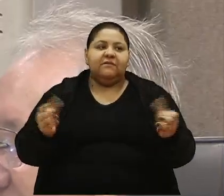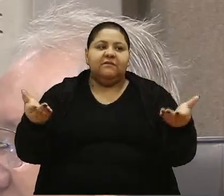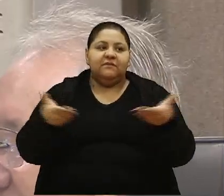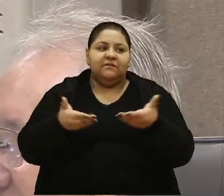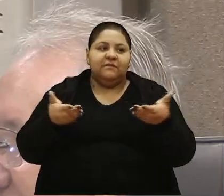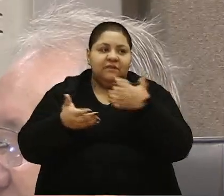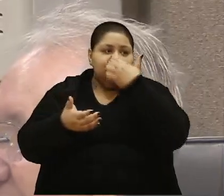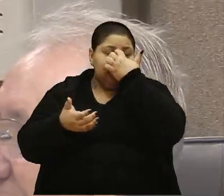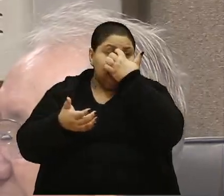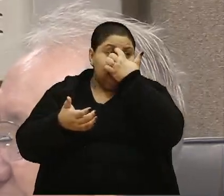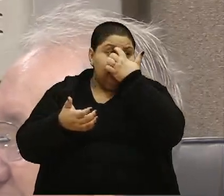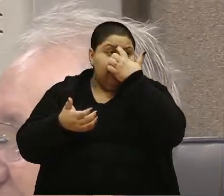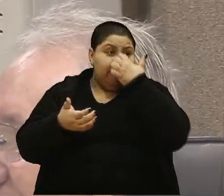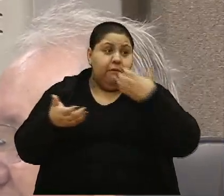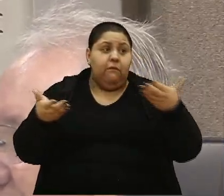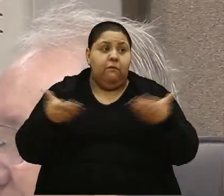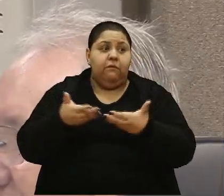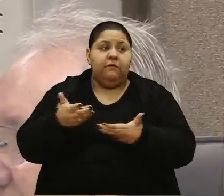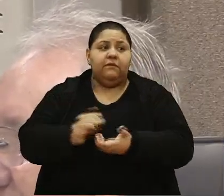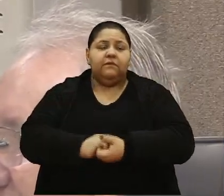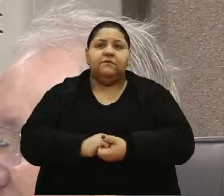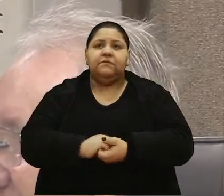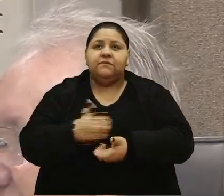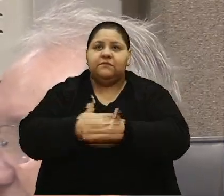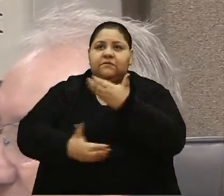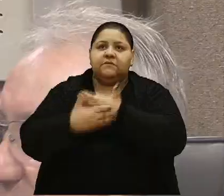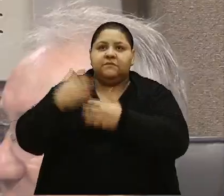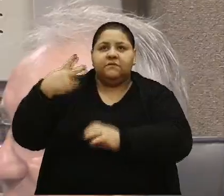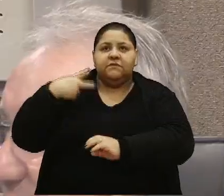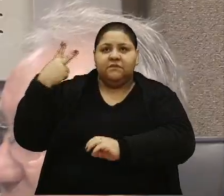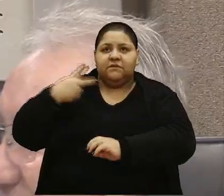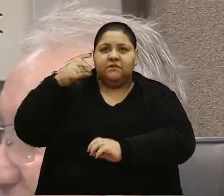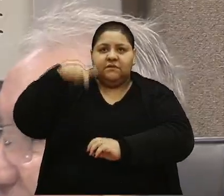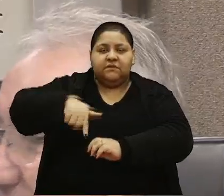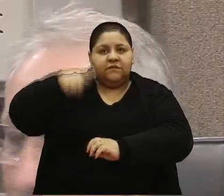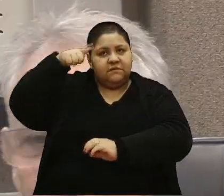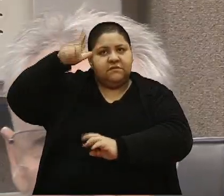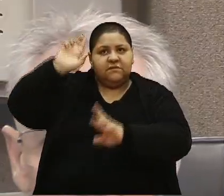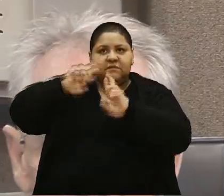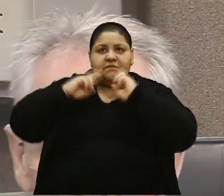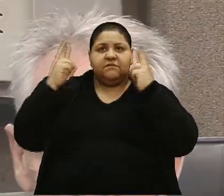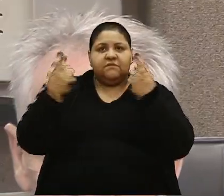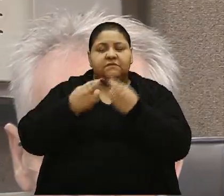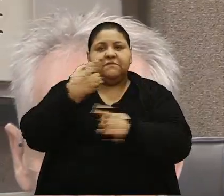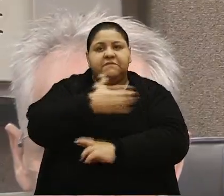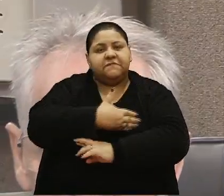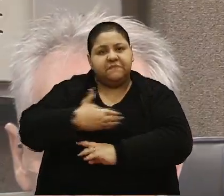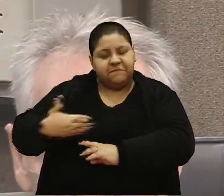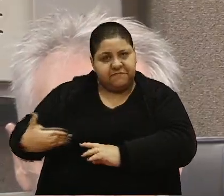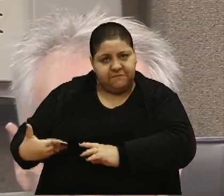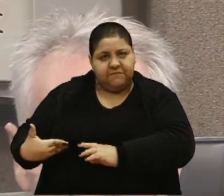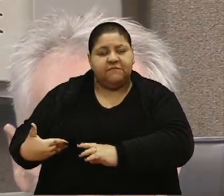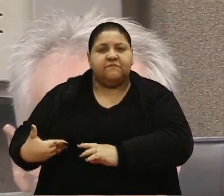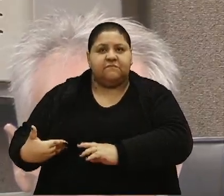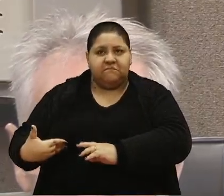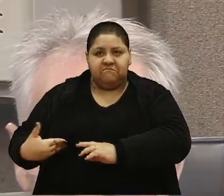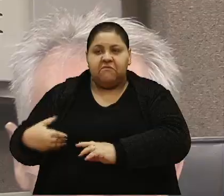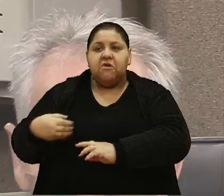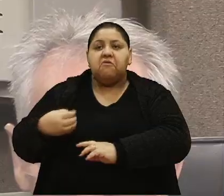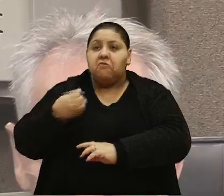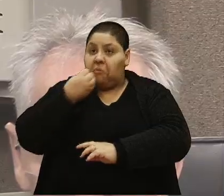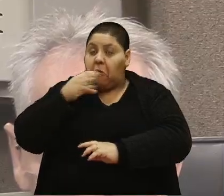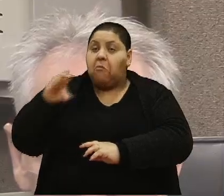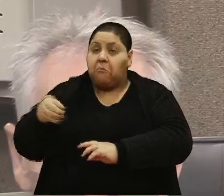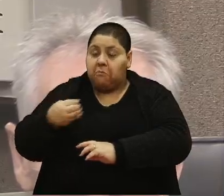cidade. Também queria agradecer a todos os vereadores que estiveram aqui ontem na reunião pública, né? Foi bem proveitosa. A